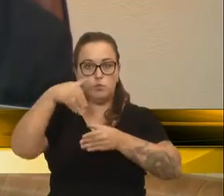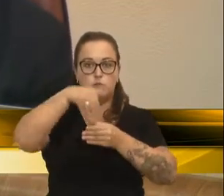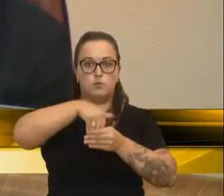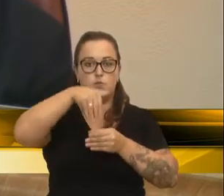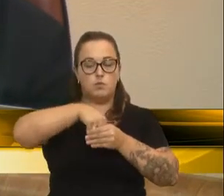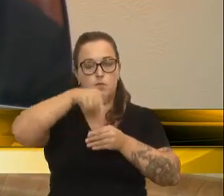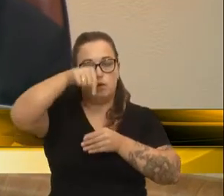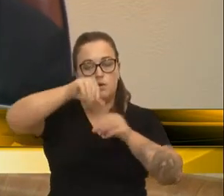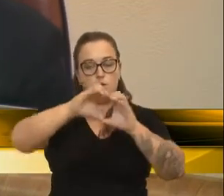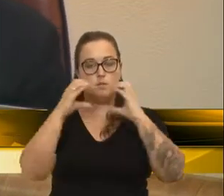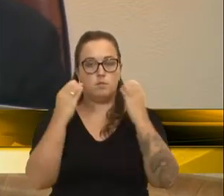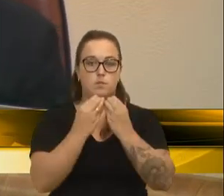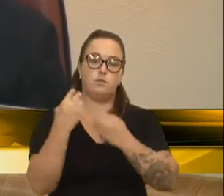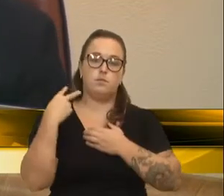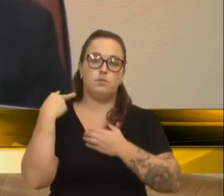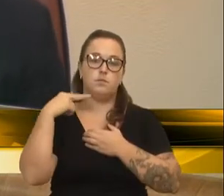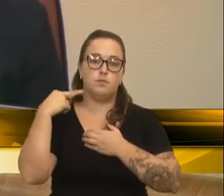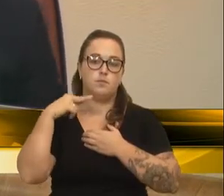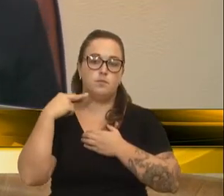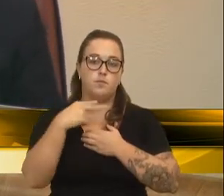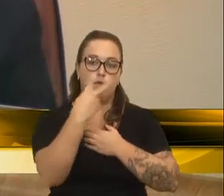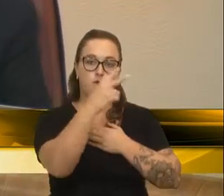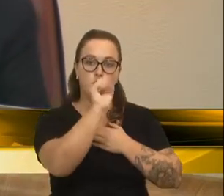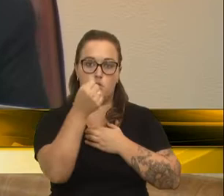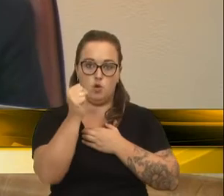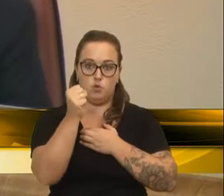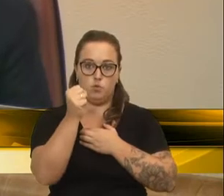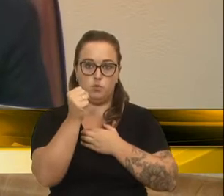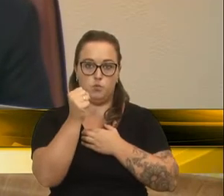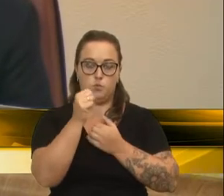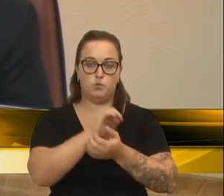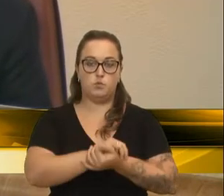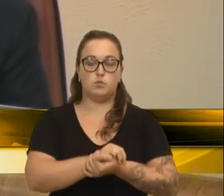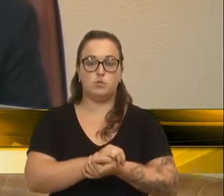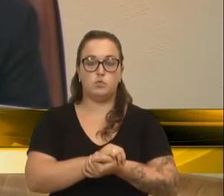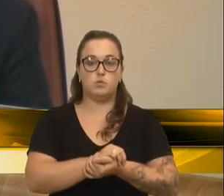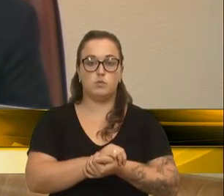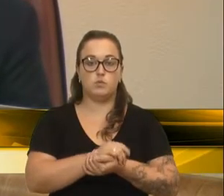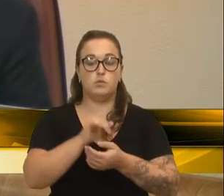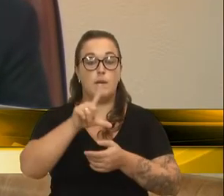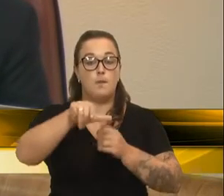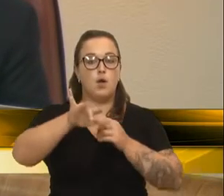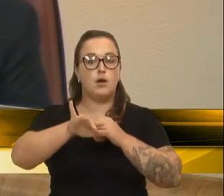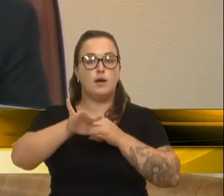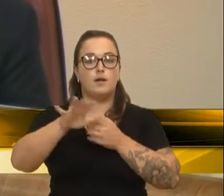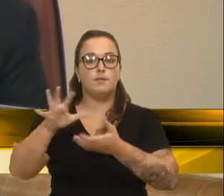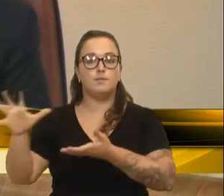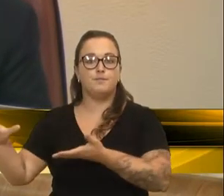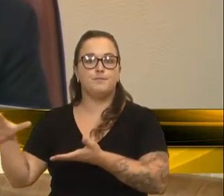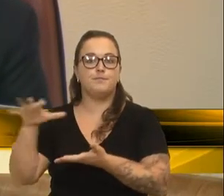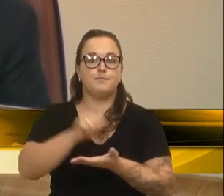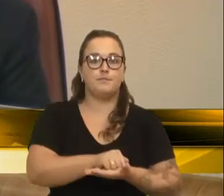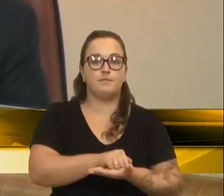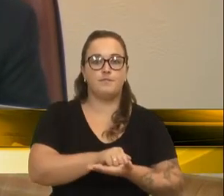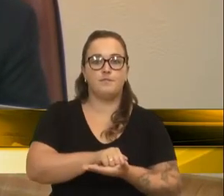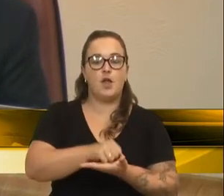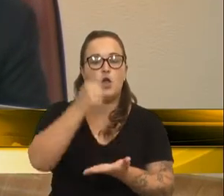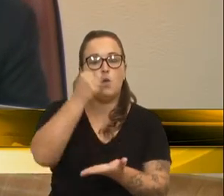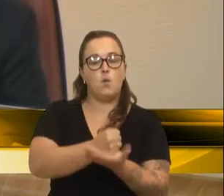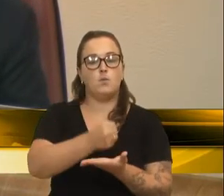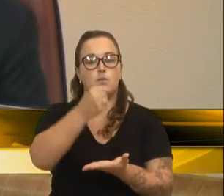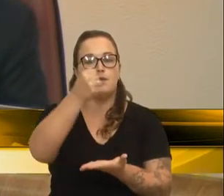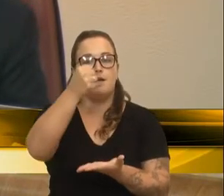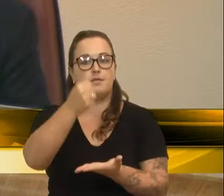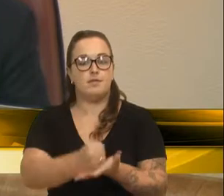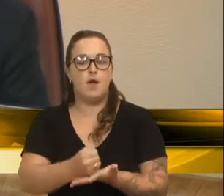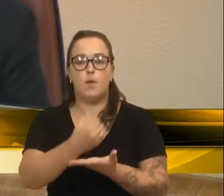de Vereadores. 2 pontos. 28. Ao nomear seu irmão Francisco Guerra, chefe